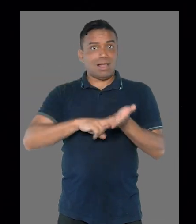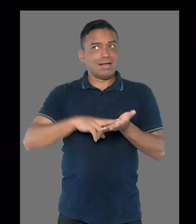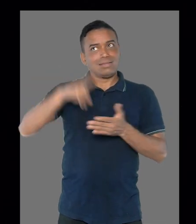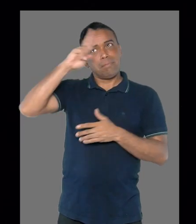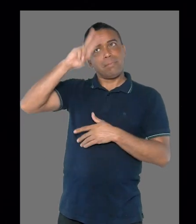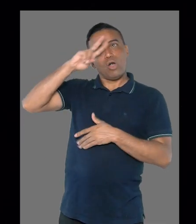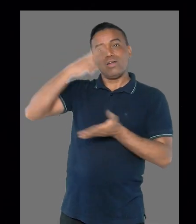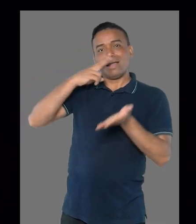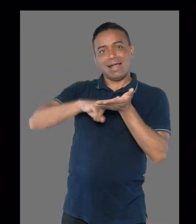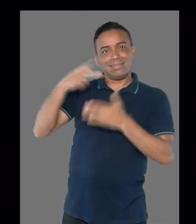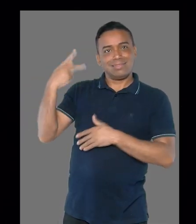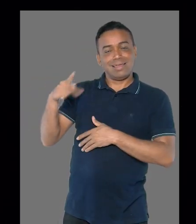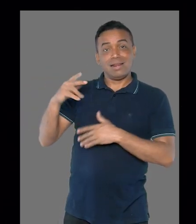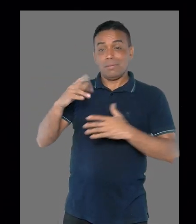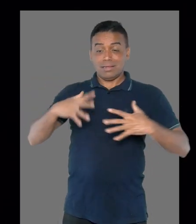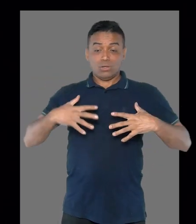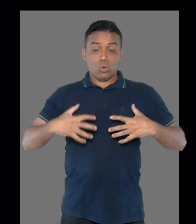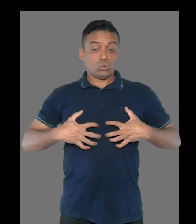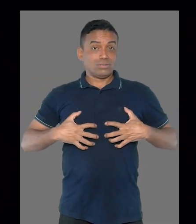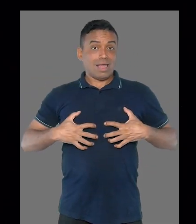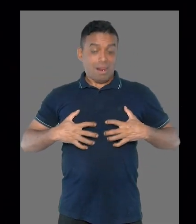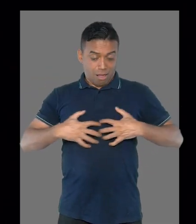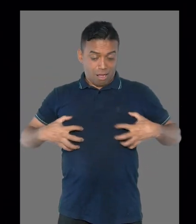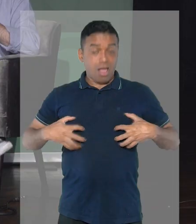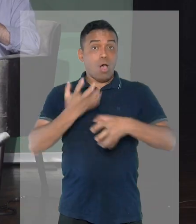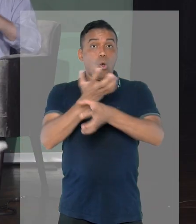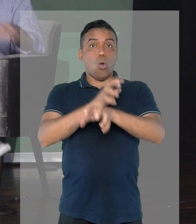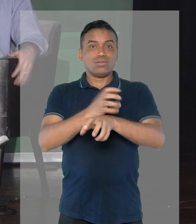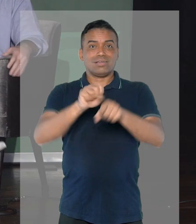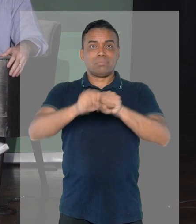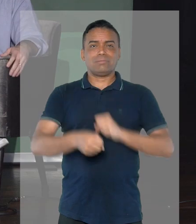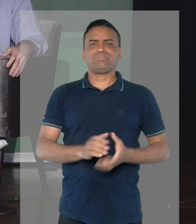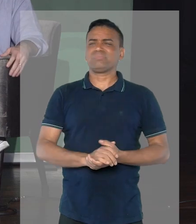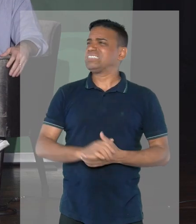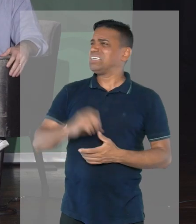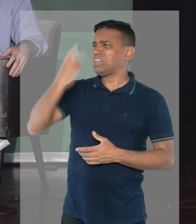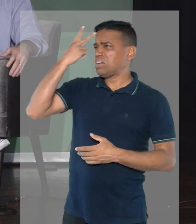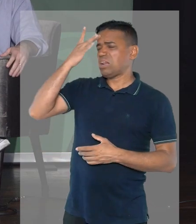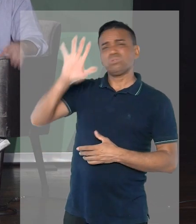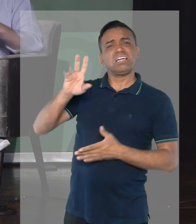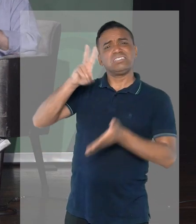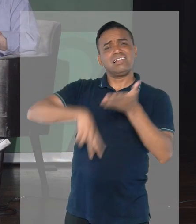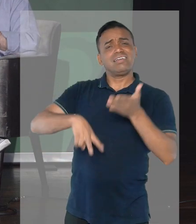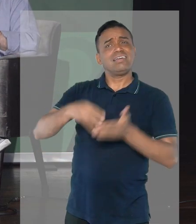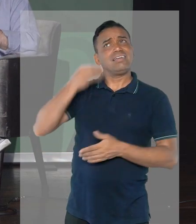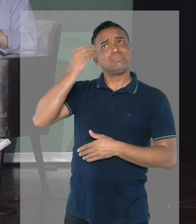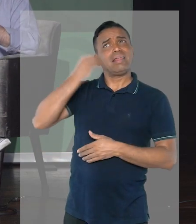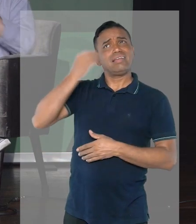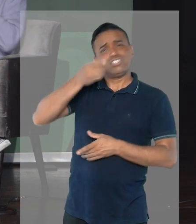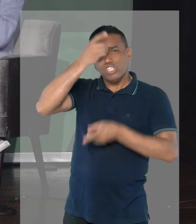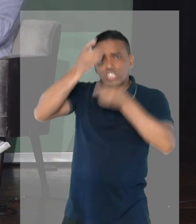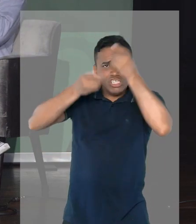minha memória das cartas do Leminski é sobretudo uma costela quebrada. E tinha, não sei se eu li isso, tinha isso dele